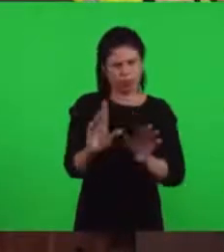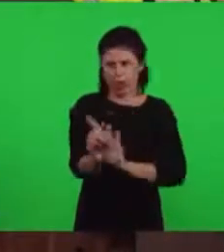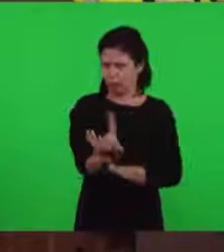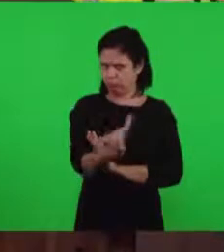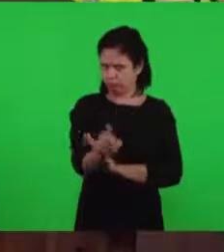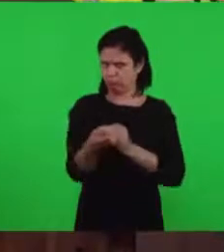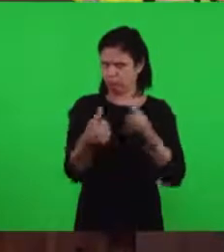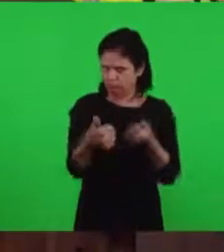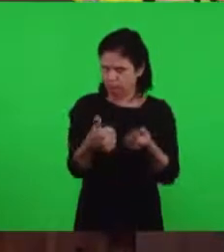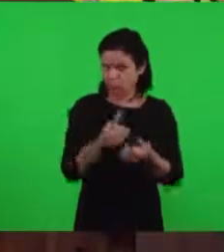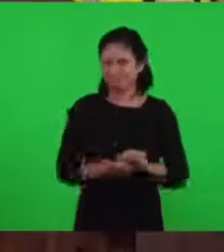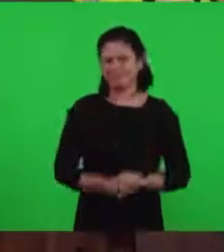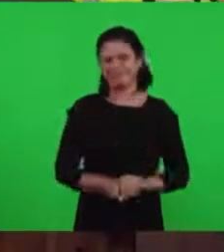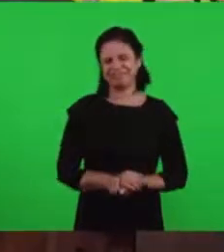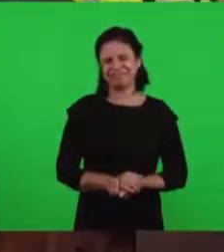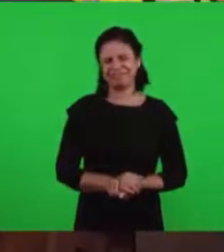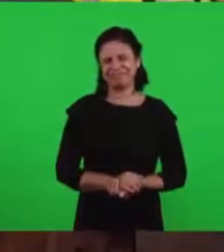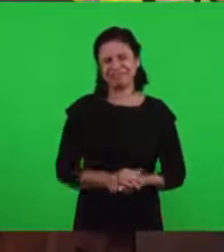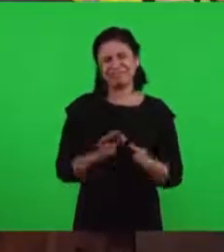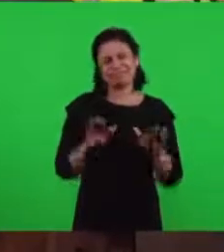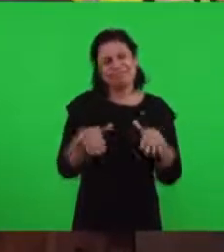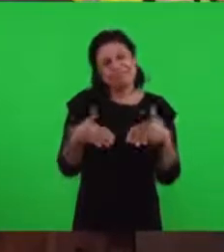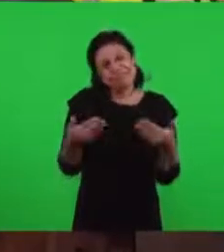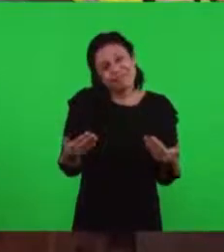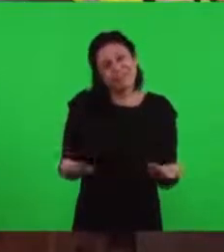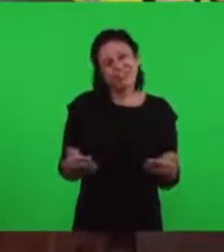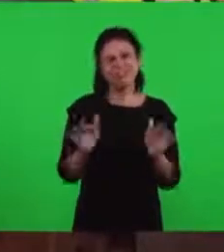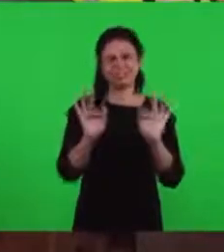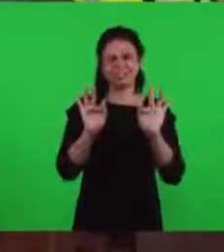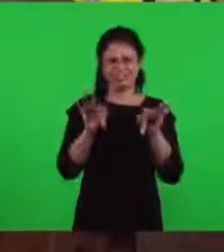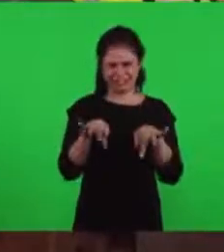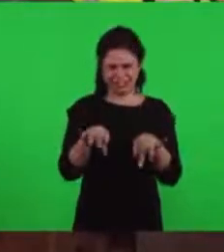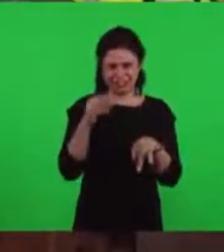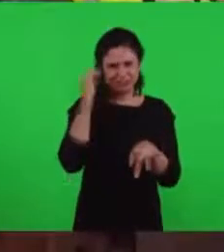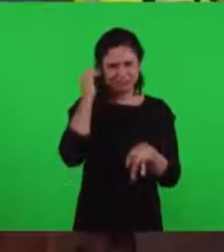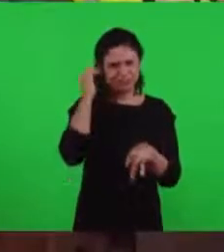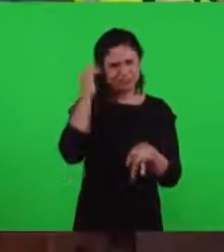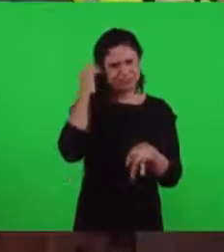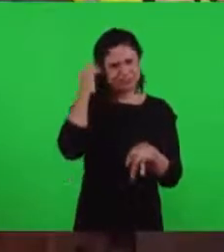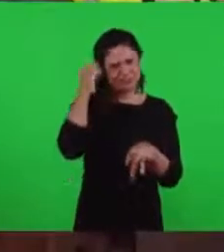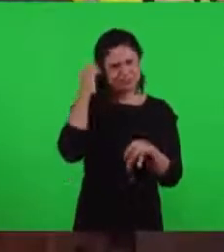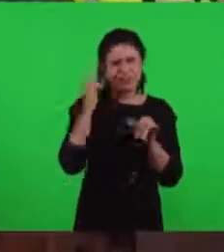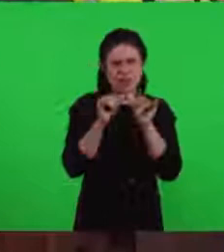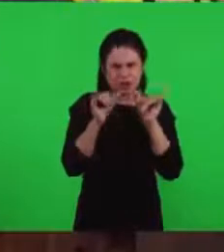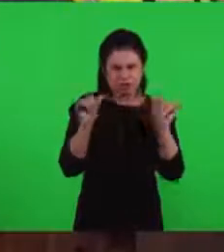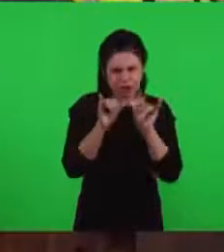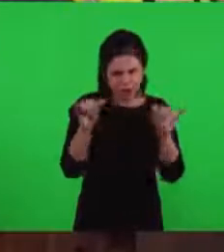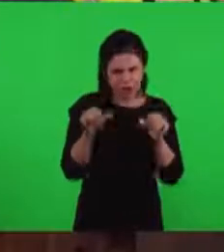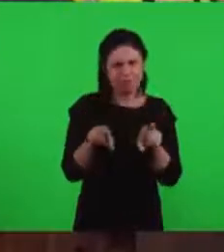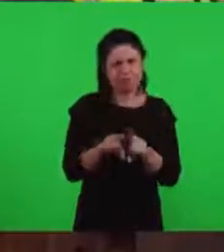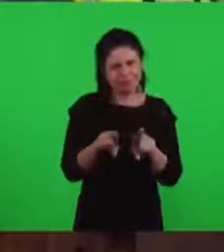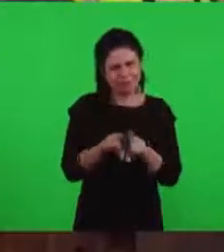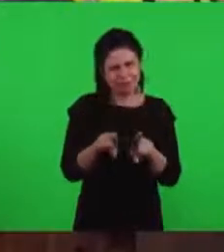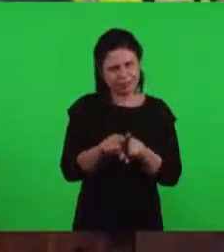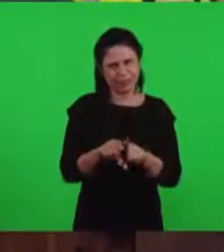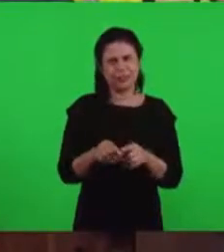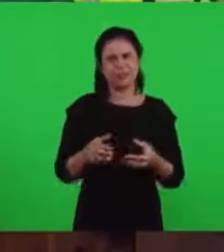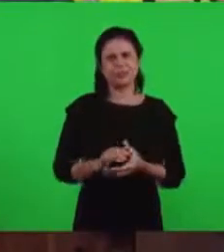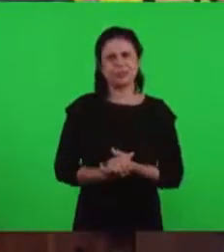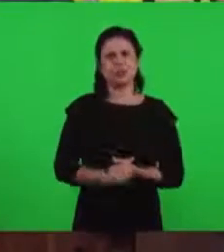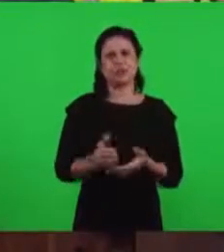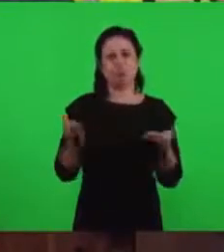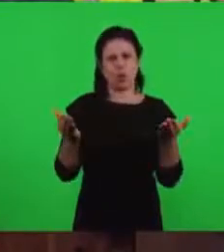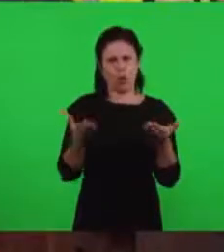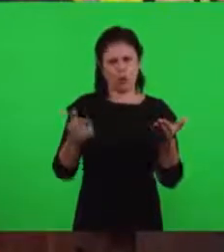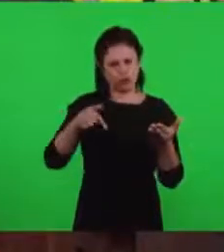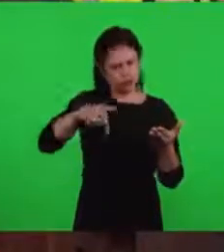bom estamos encerrando e informando a todos que estão conosco que tivemos uma